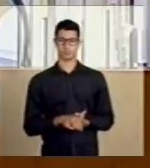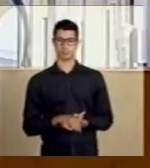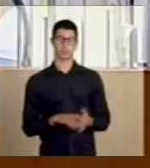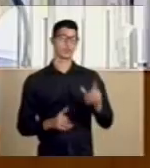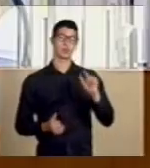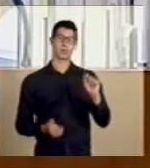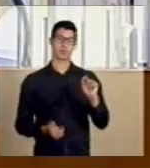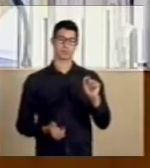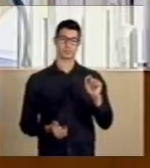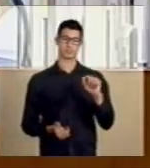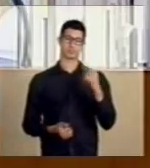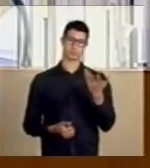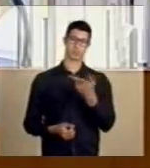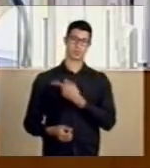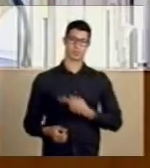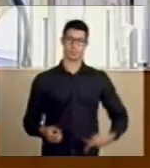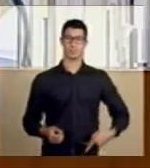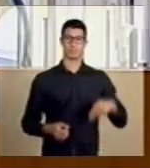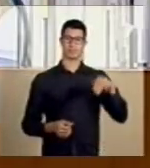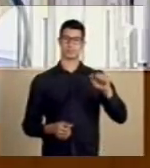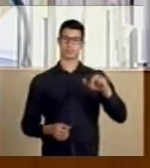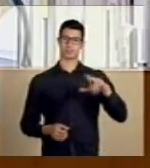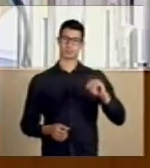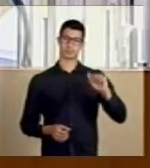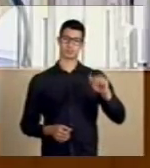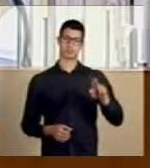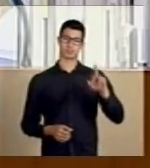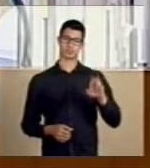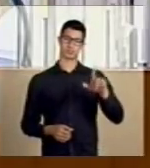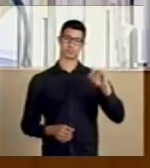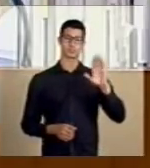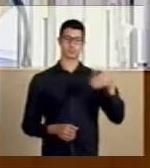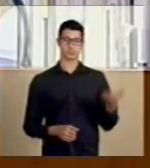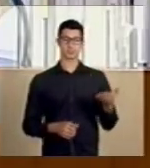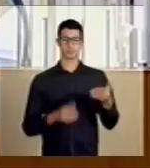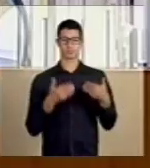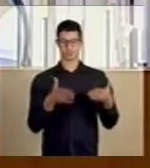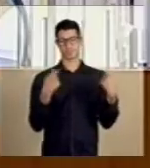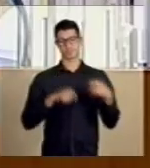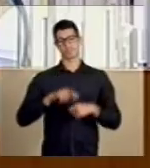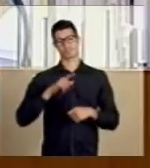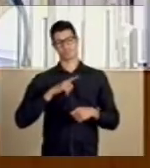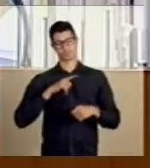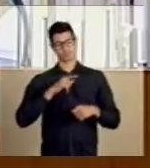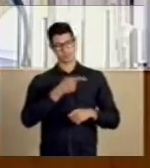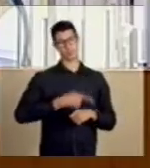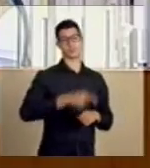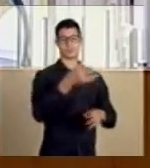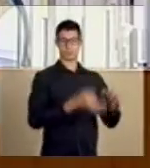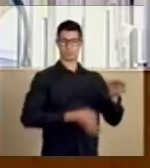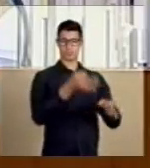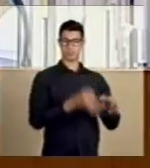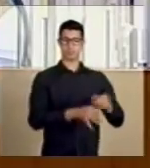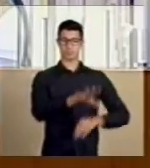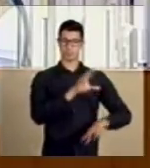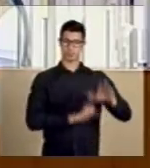que vou pedir vênia ao ministro Marco Aurélio é quanto à necessidade de se ir a juízo buscando,